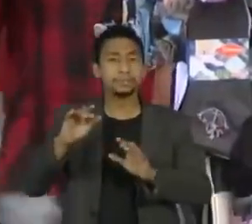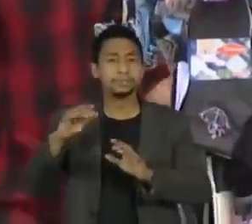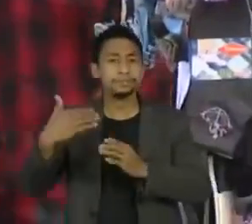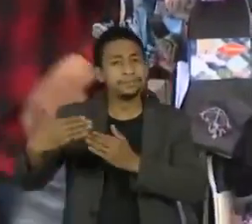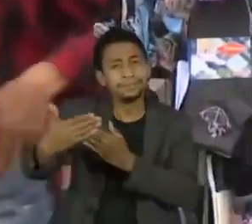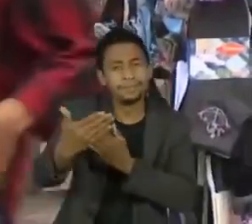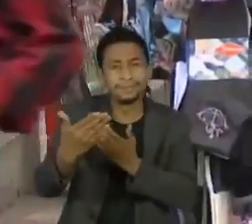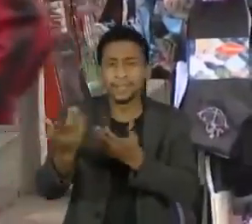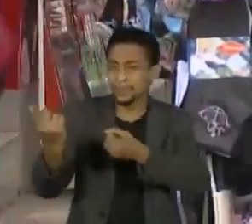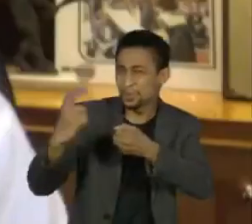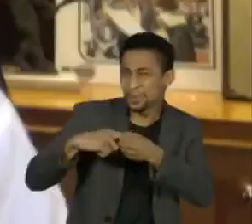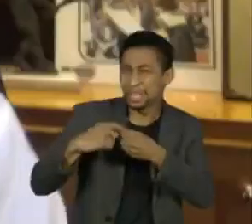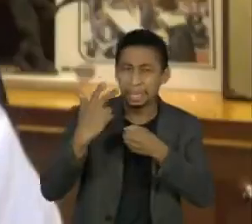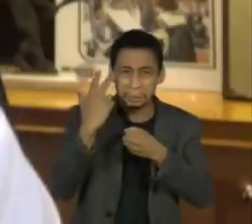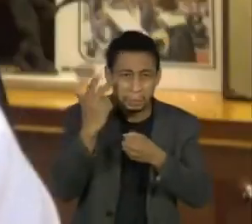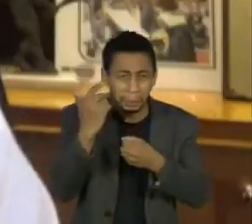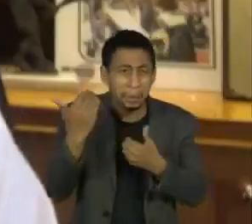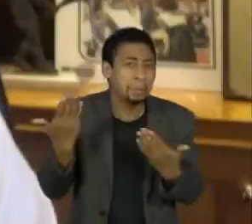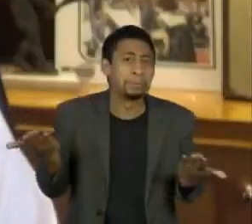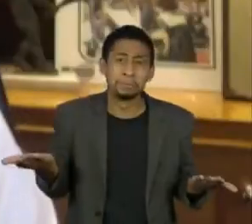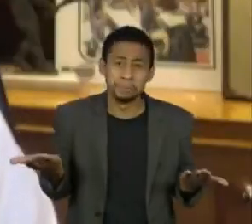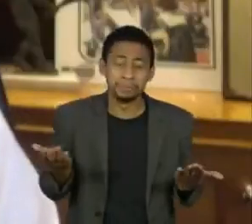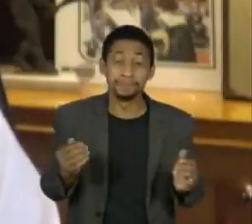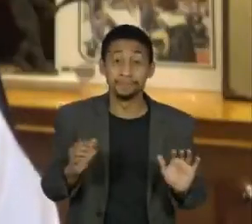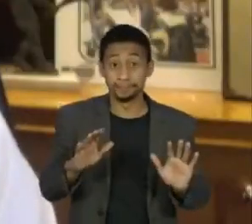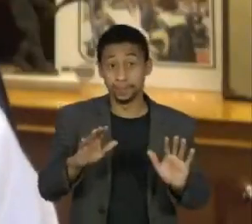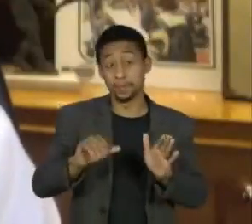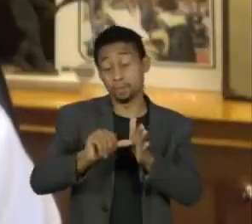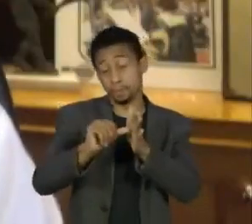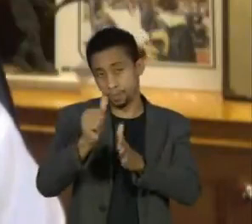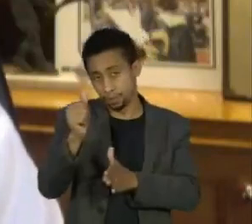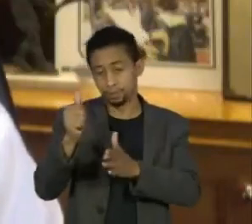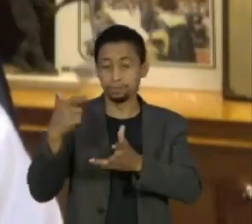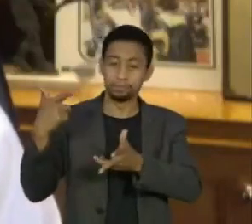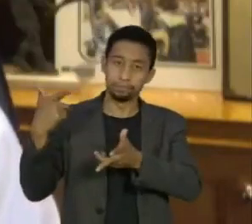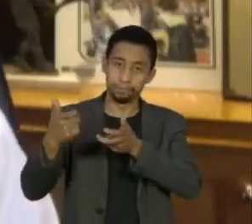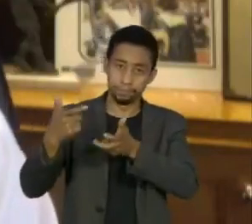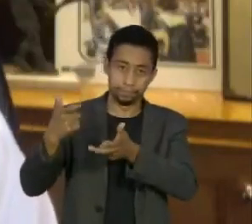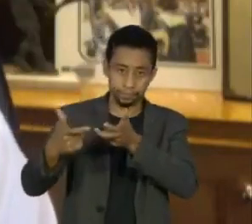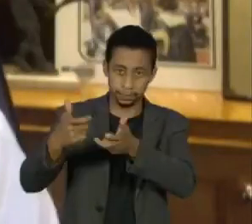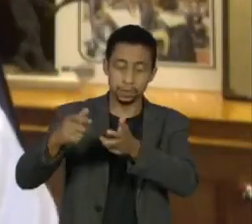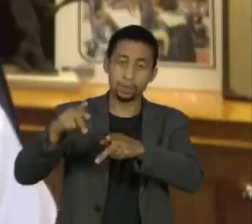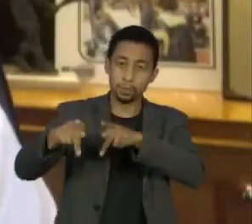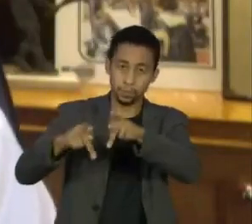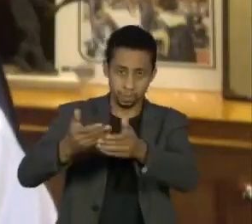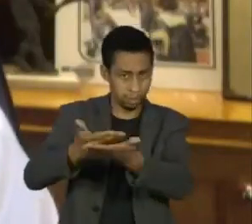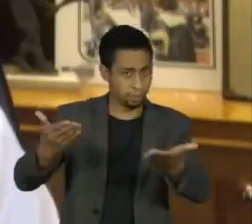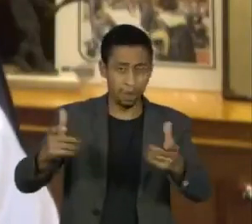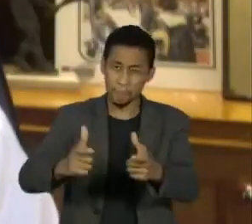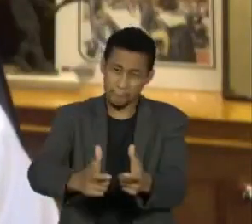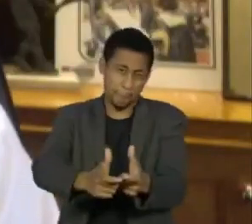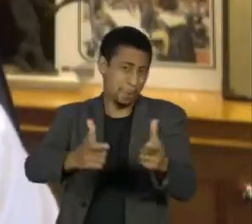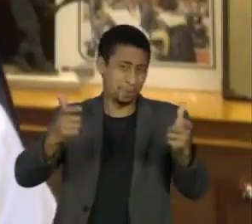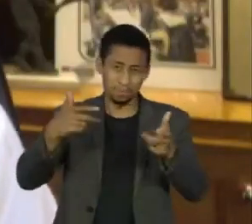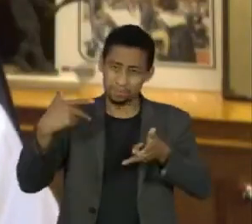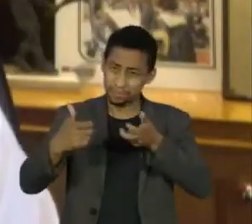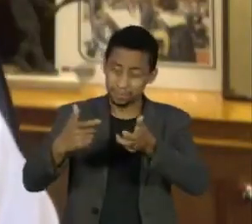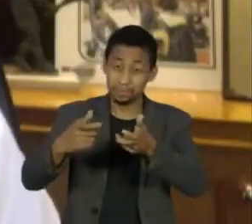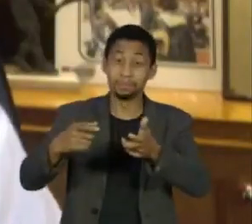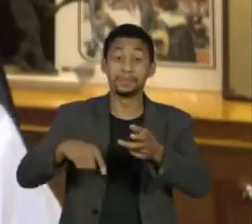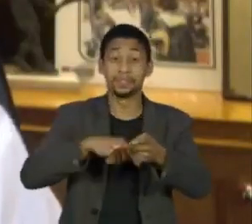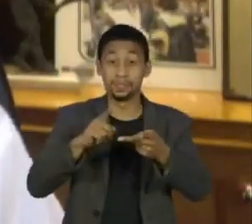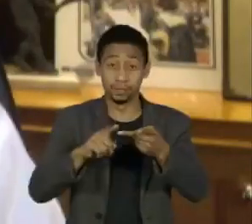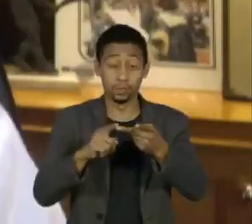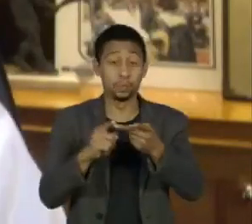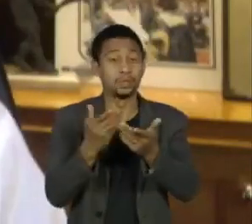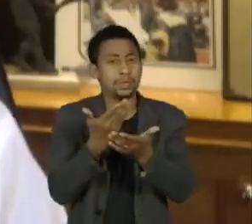possível volta à normalidade? Primeiro, nós temos que vacinar grande parte da população. E segundo, nós temos que fazer estudos